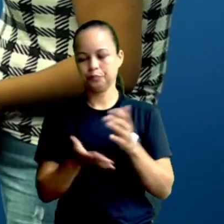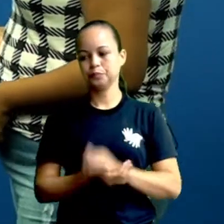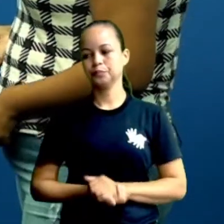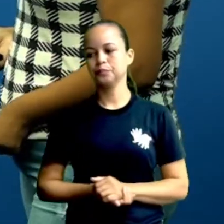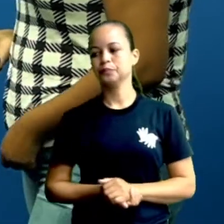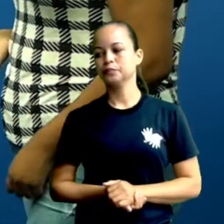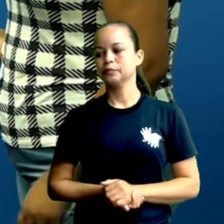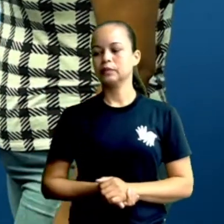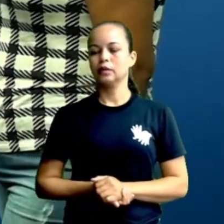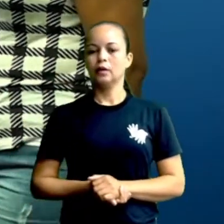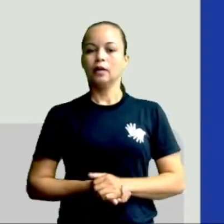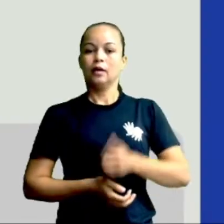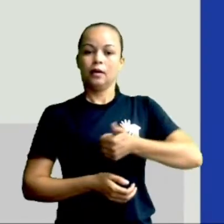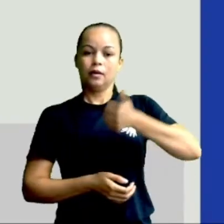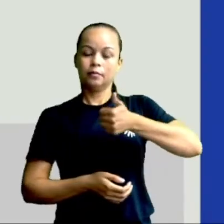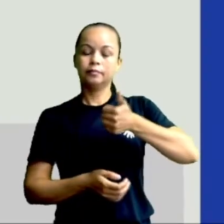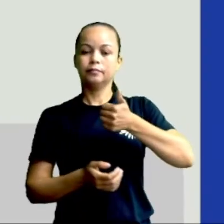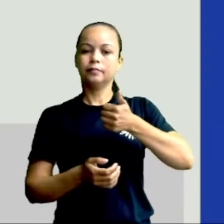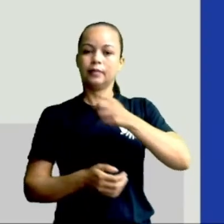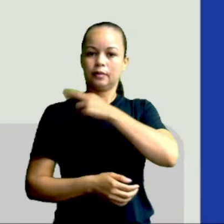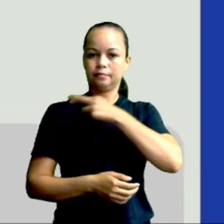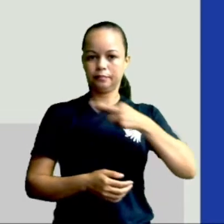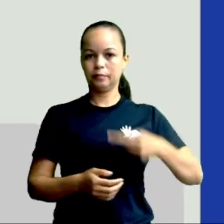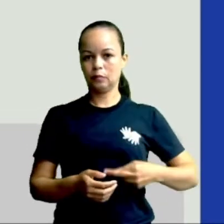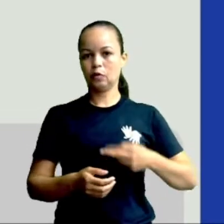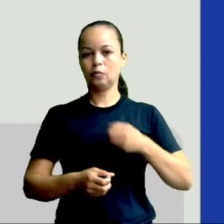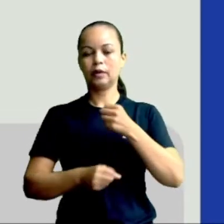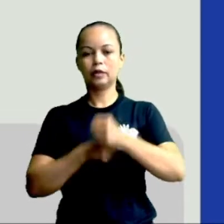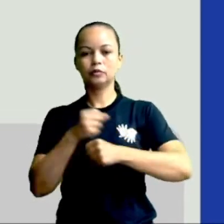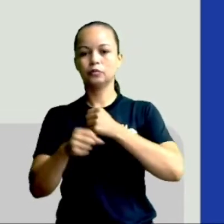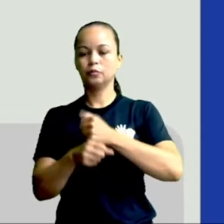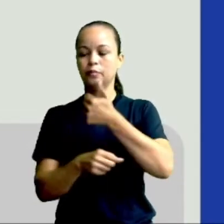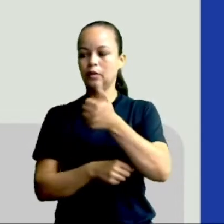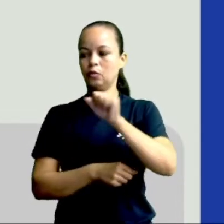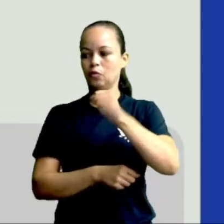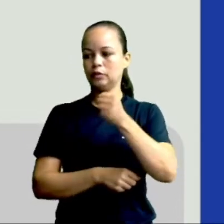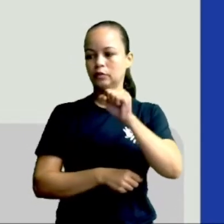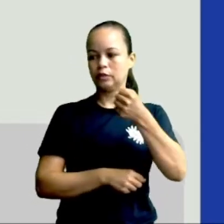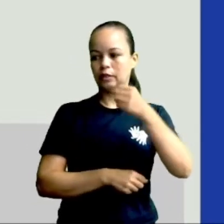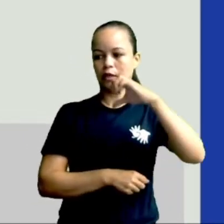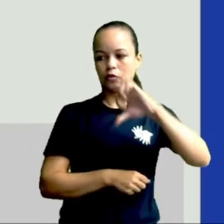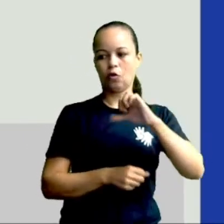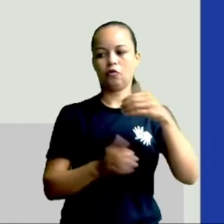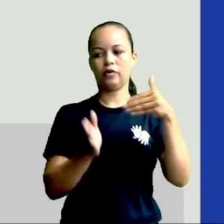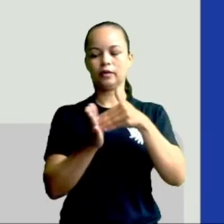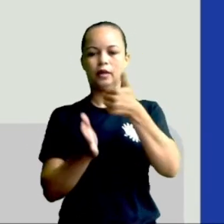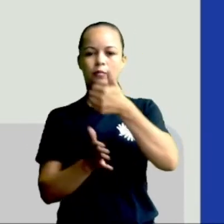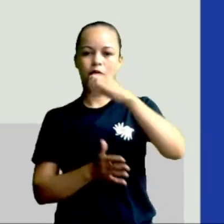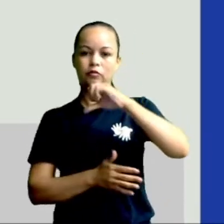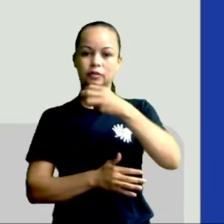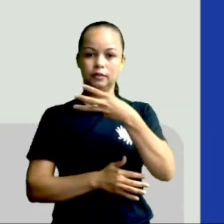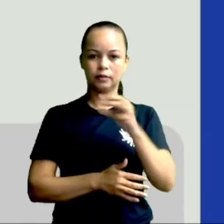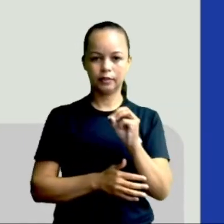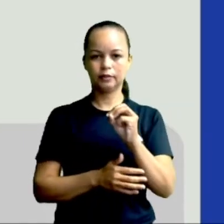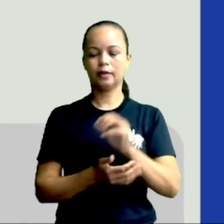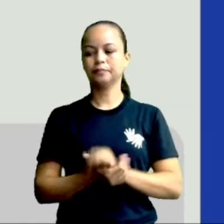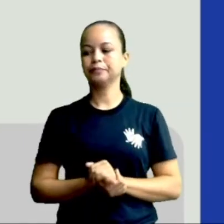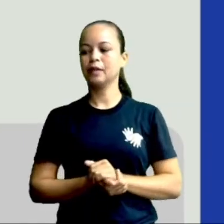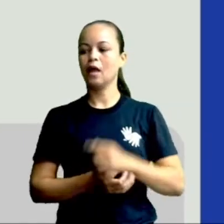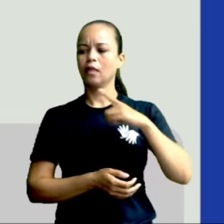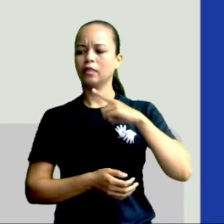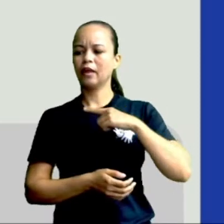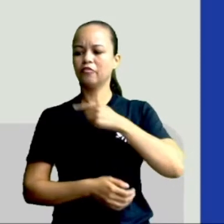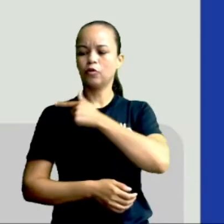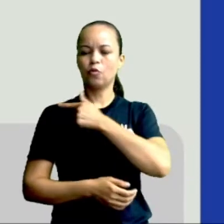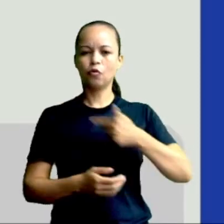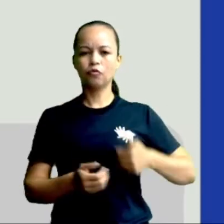Então, a gente teve a primeira república, que durou de 1889 a 1930. A gente